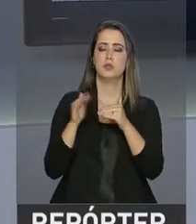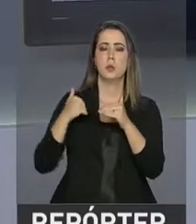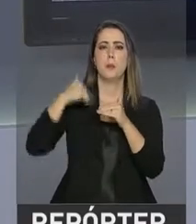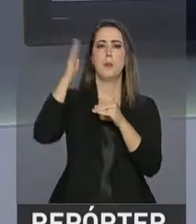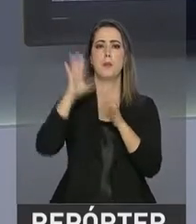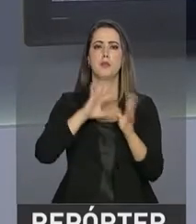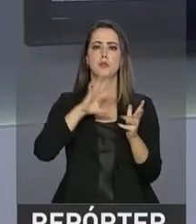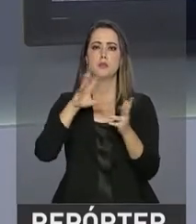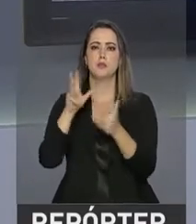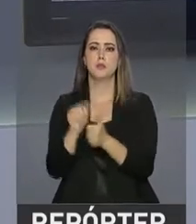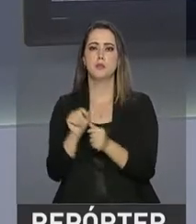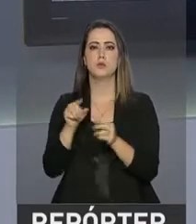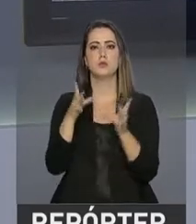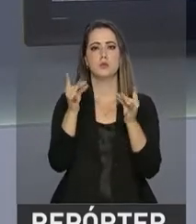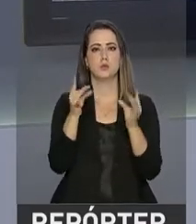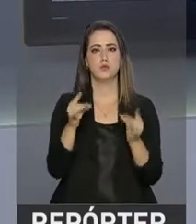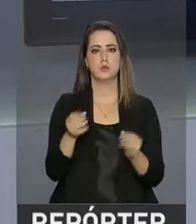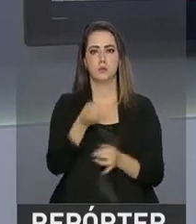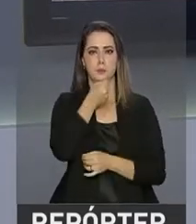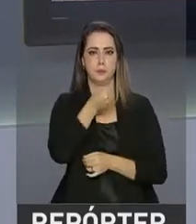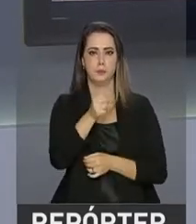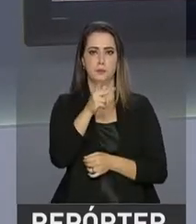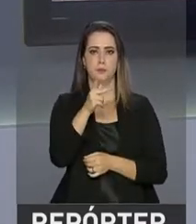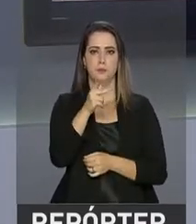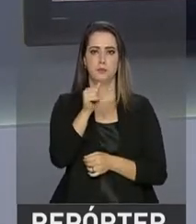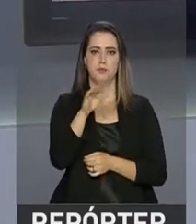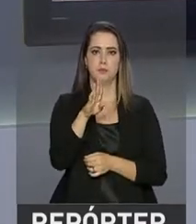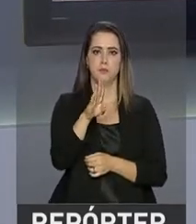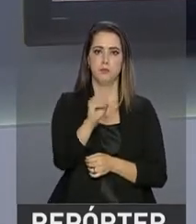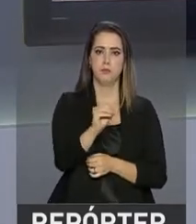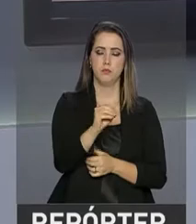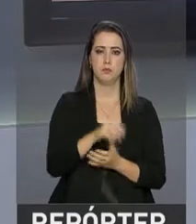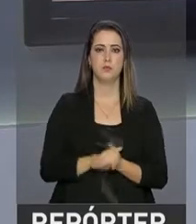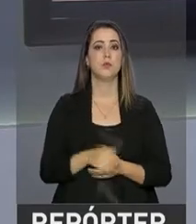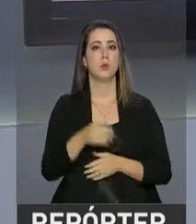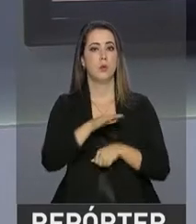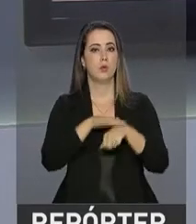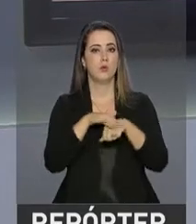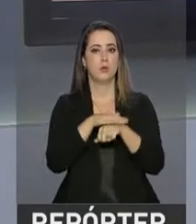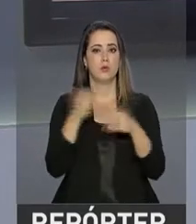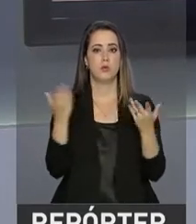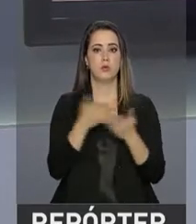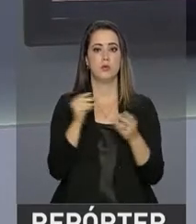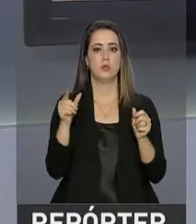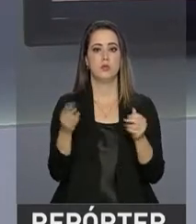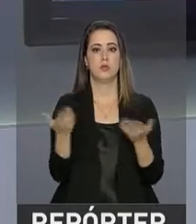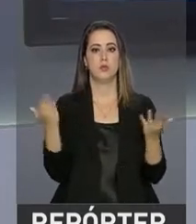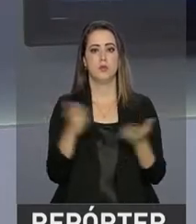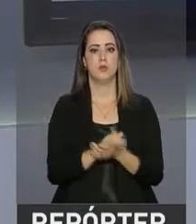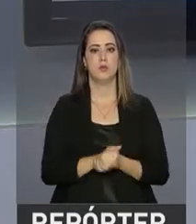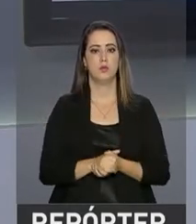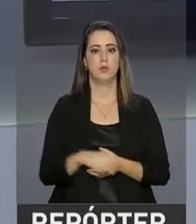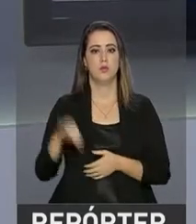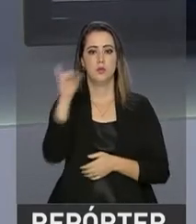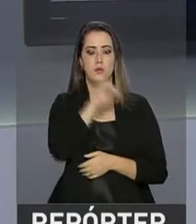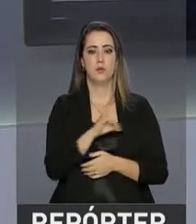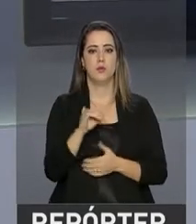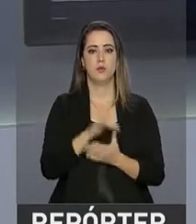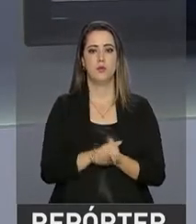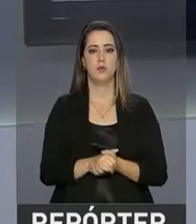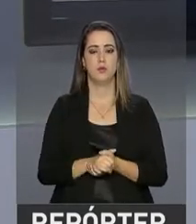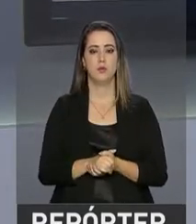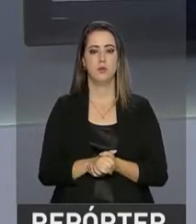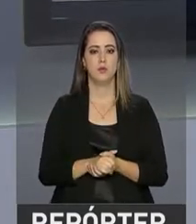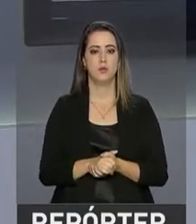da média mundial. Os detalhes agora ao vivo com o repórter Pablo Mundim, que conversa com a gente. Pablo, me